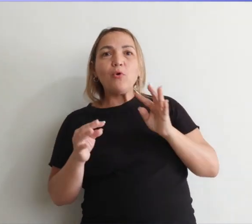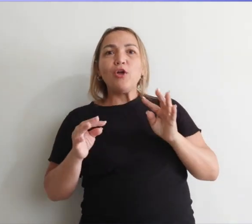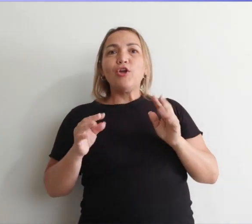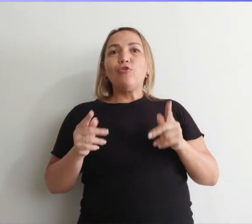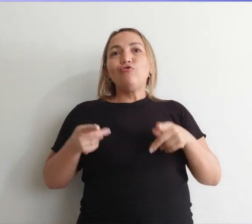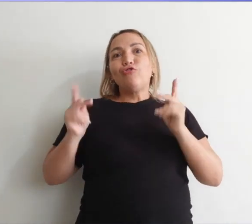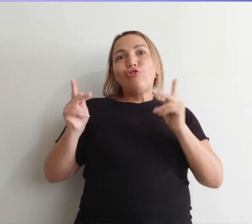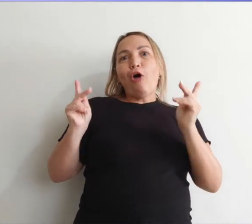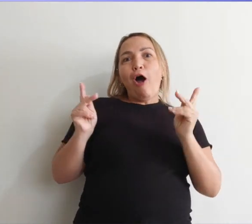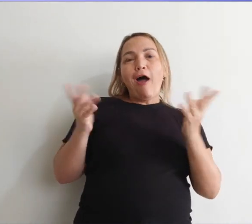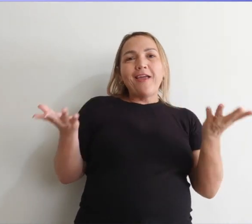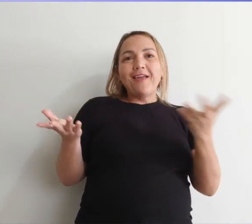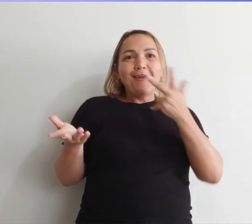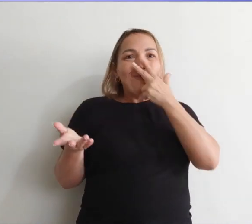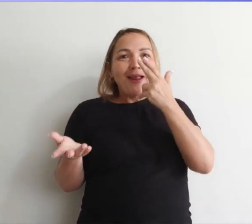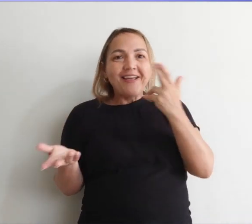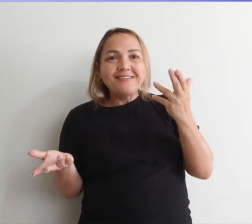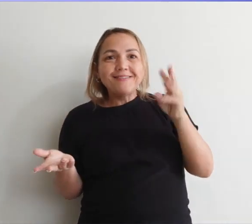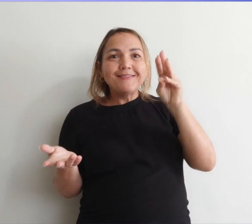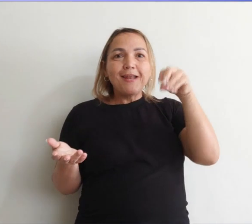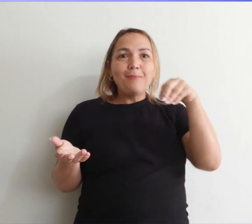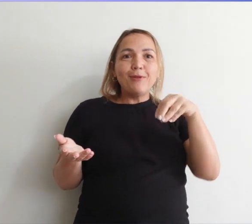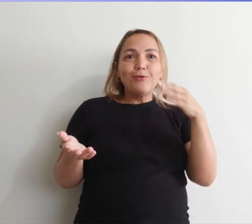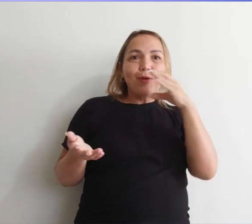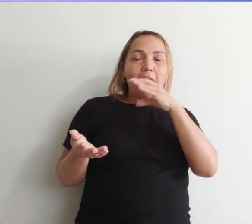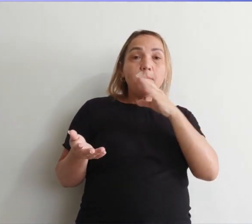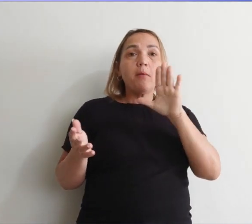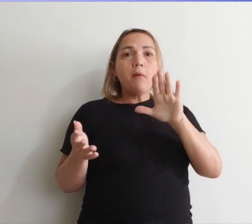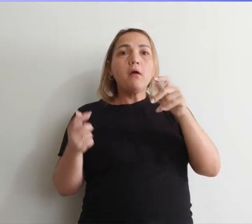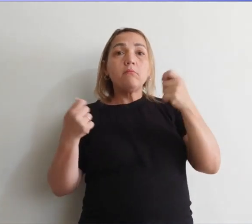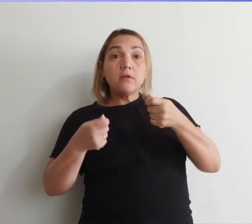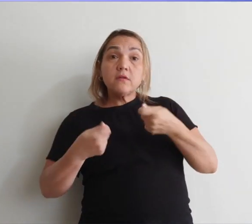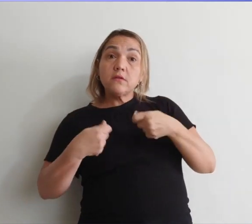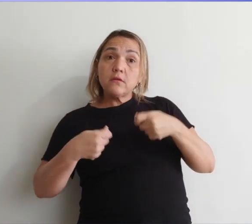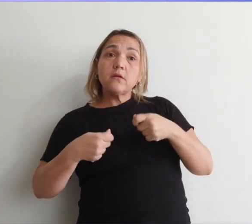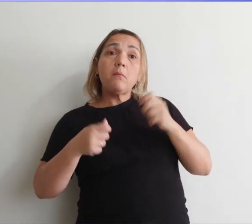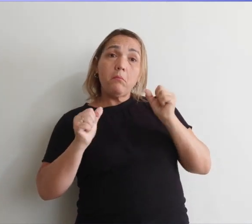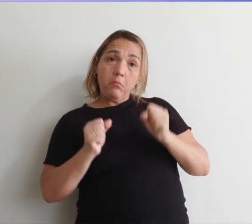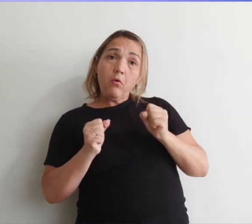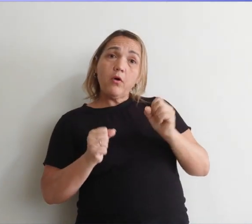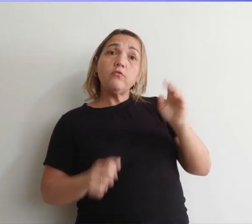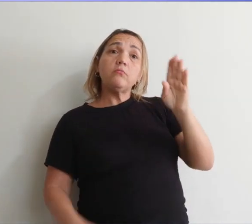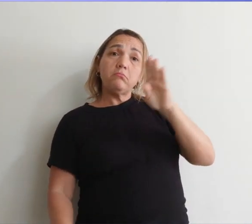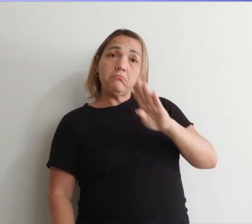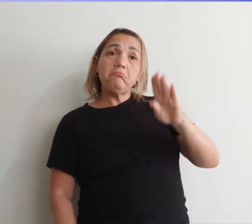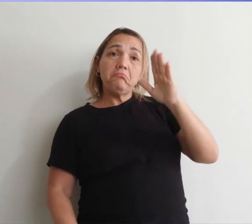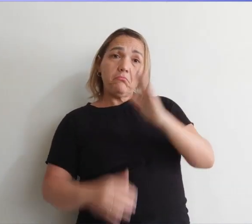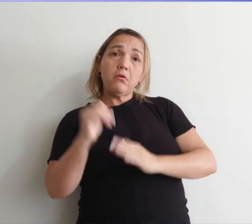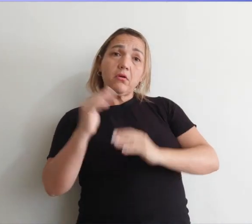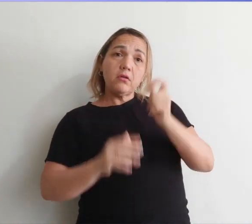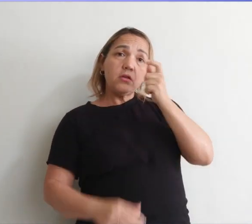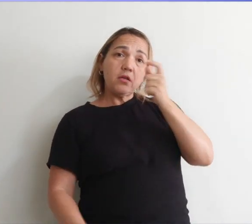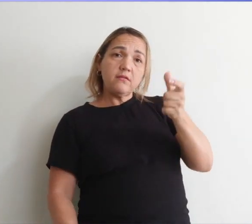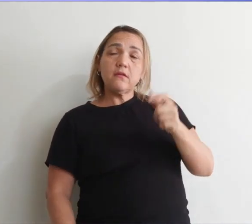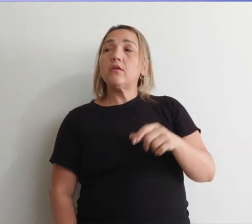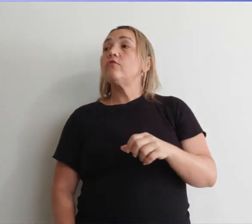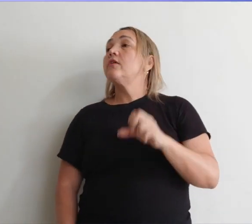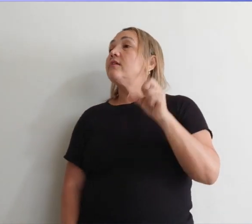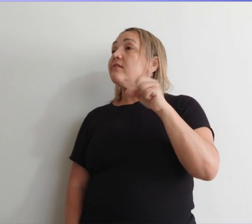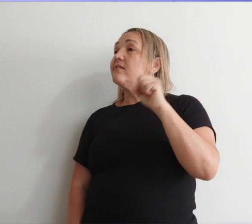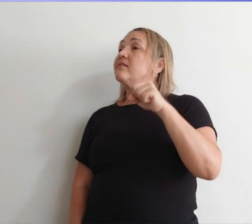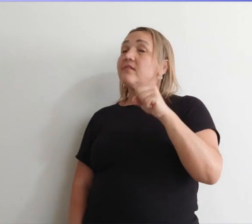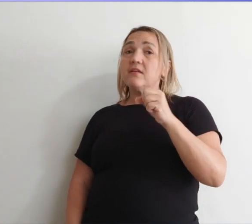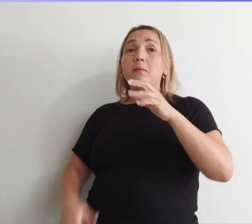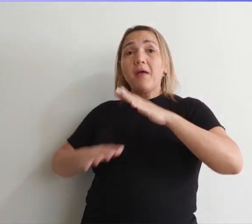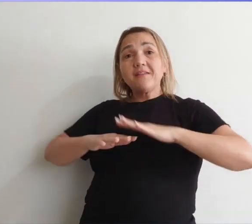no máximo, mas os clickbaits, né? E tentar formar alguma coisa aí. Como biólogo, é bem interessante, né? Pois é uma